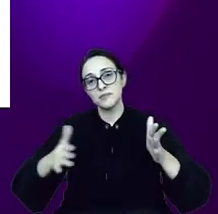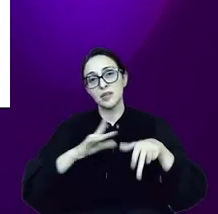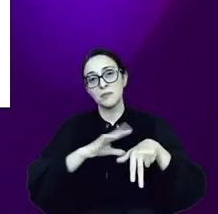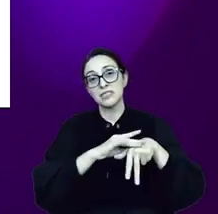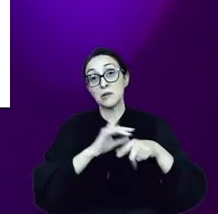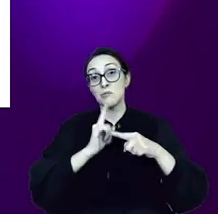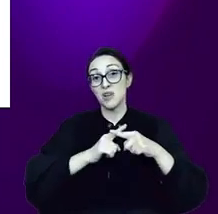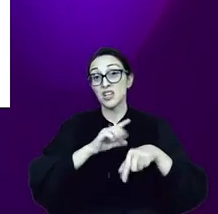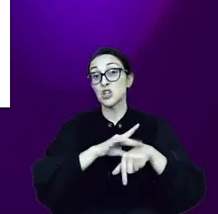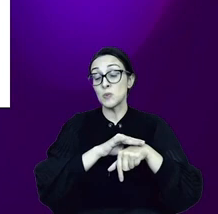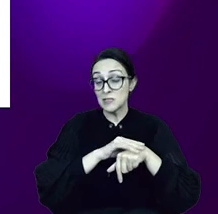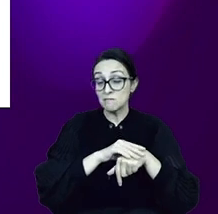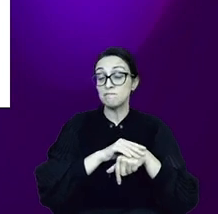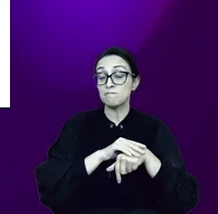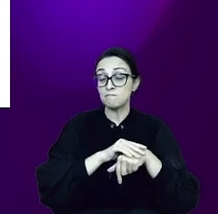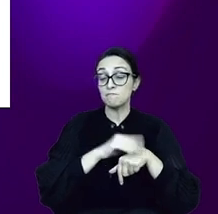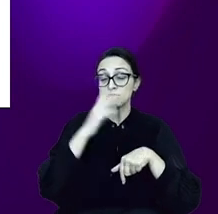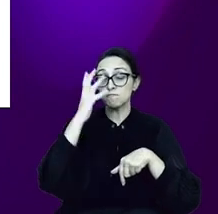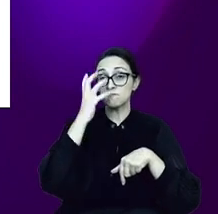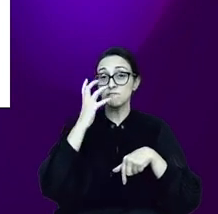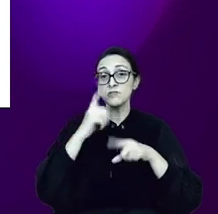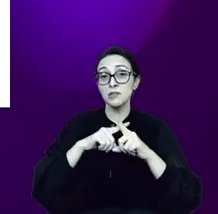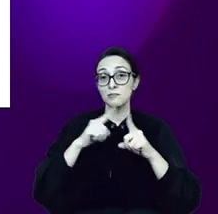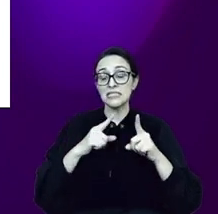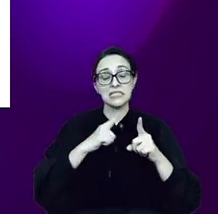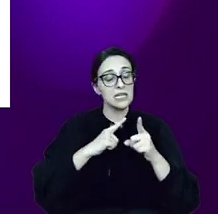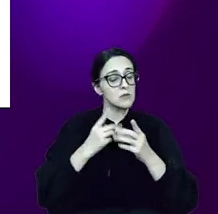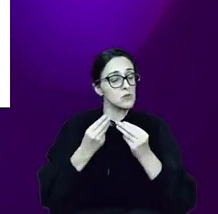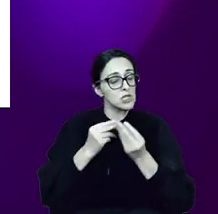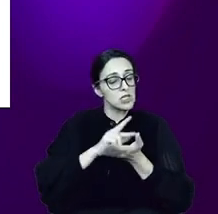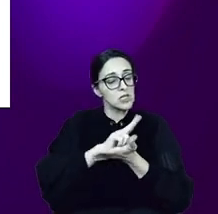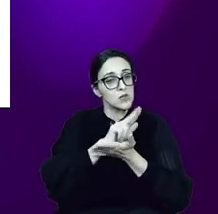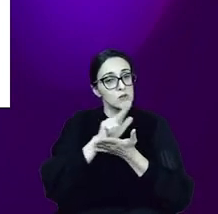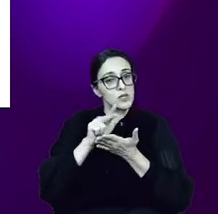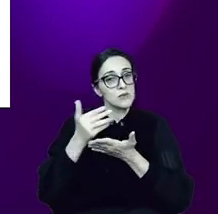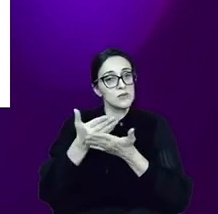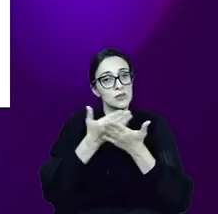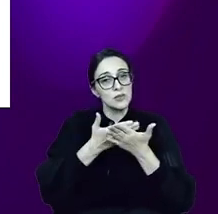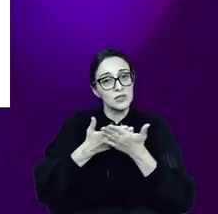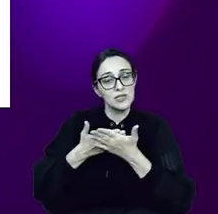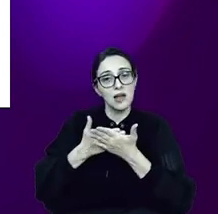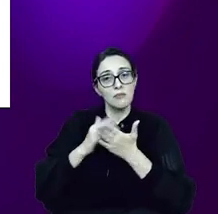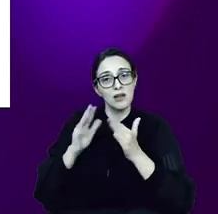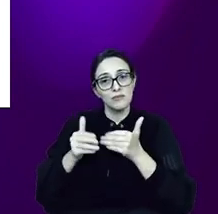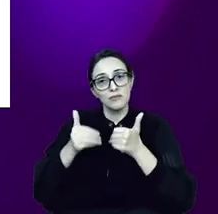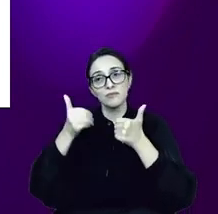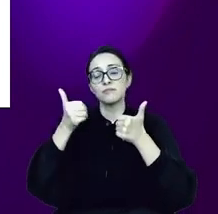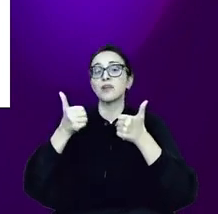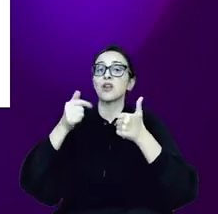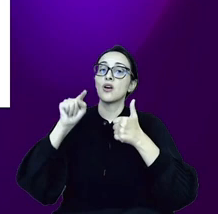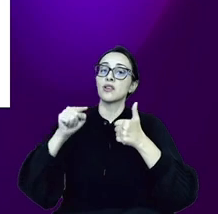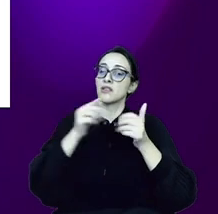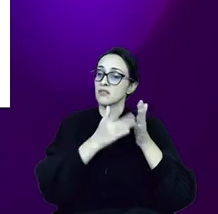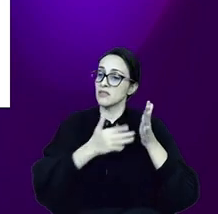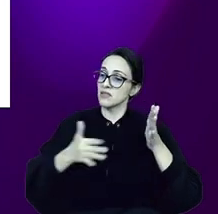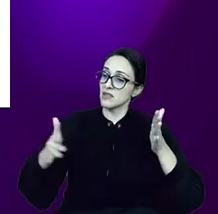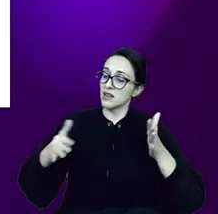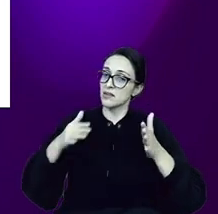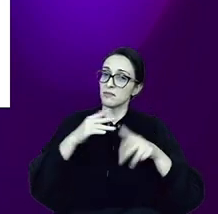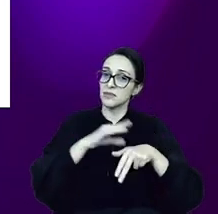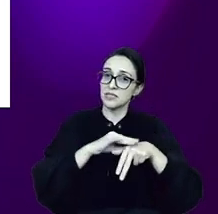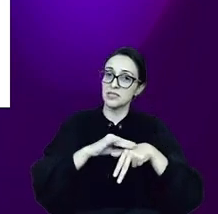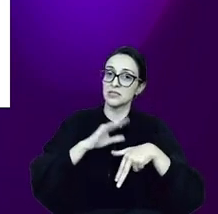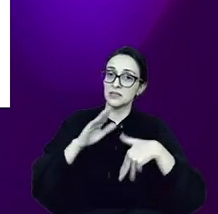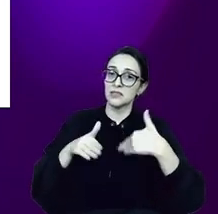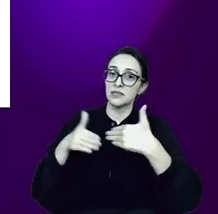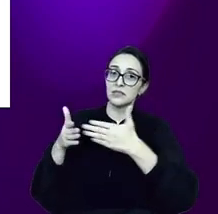doença epidêmica e ainda sem muitas possibilidades, em termos de literatura internacional, de melhora do desfecho dos pacientes. Então, a nossa